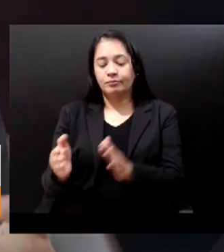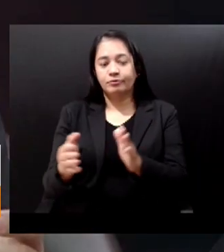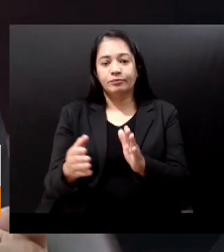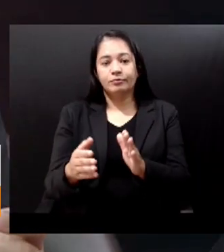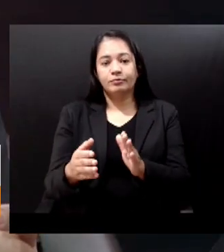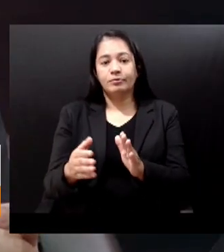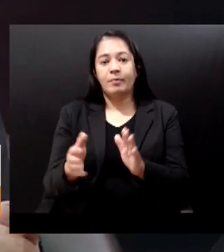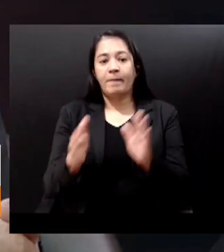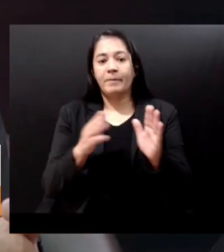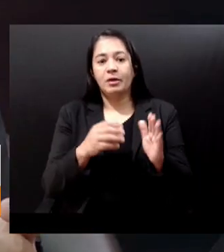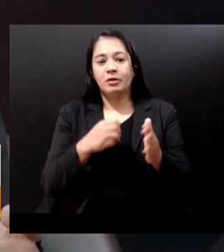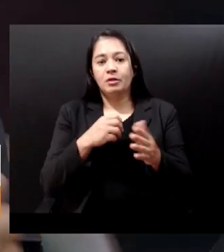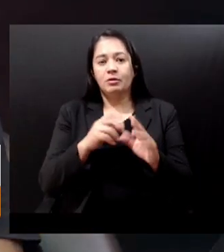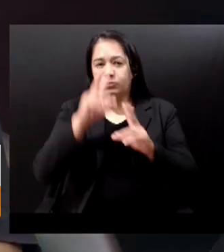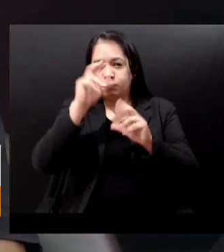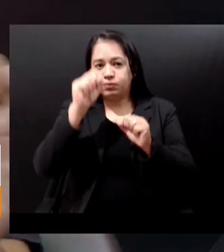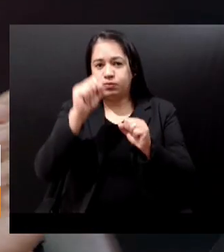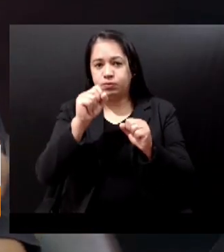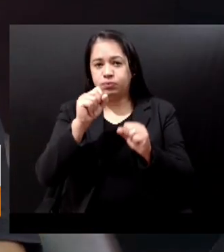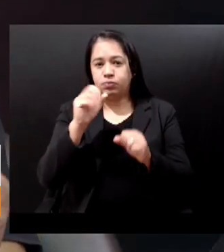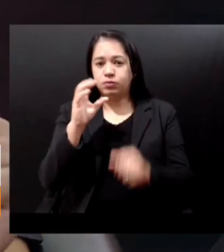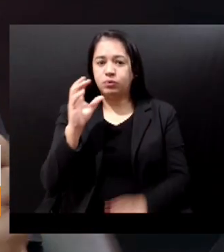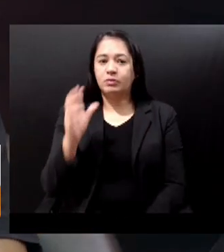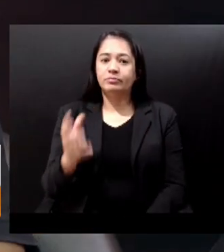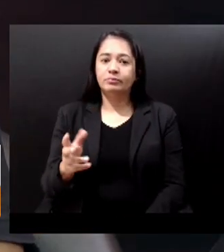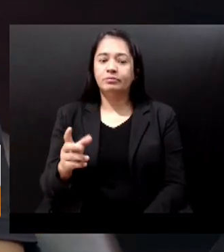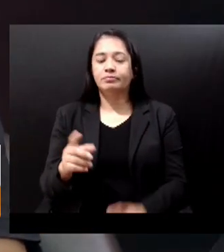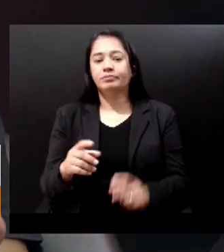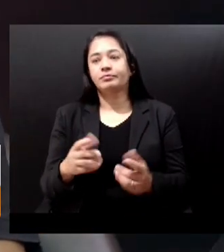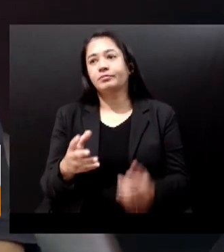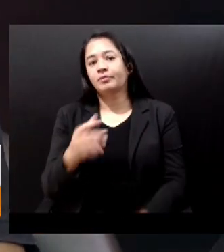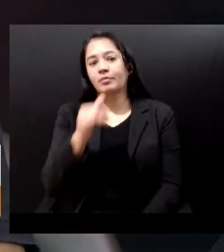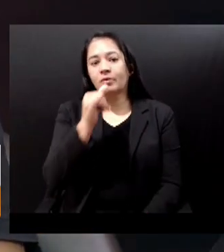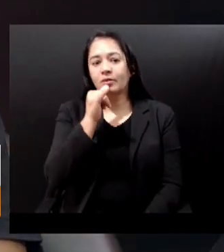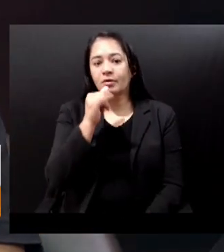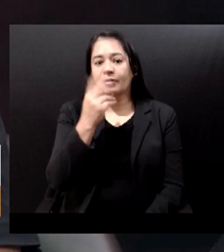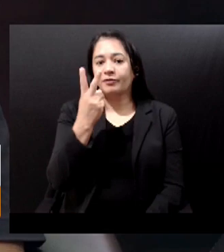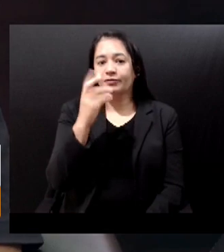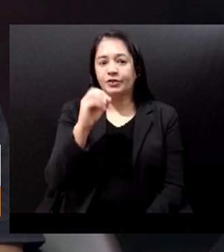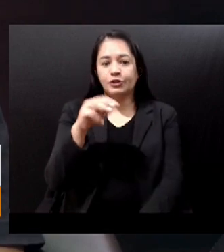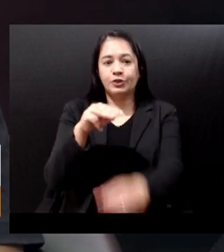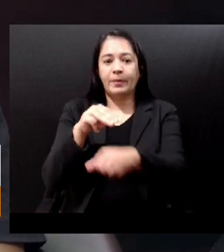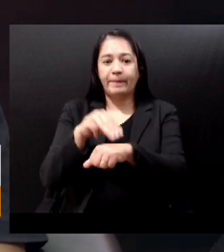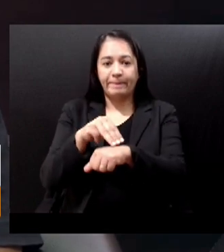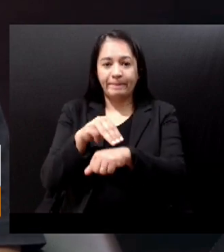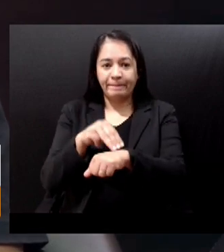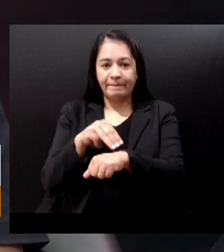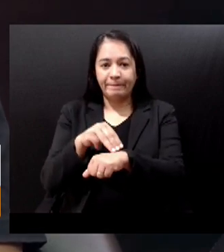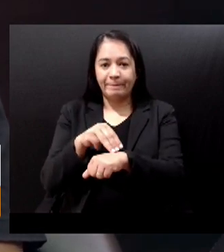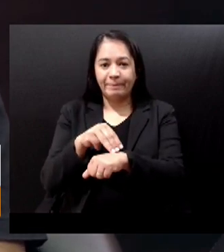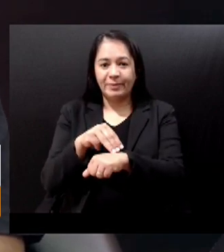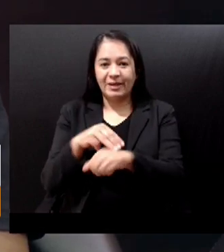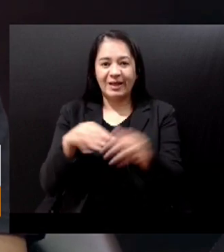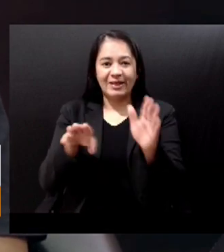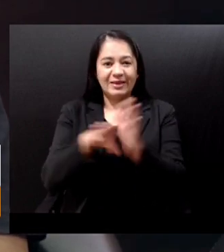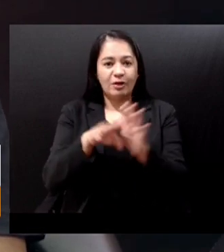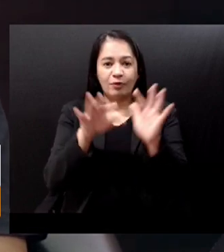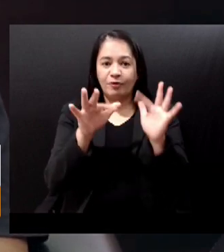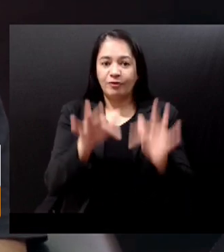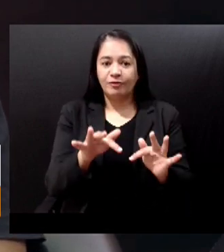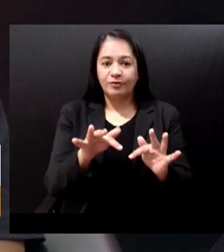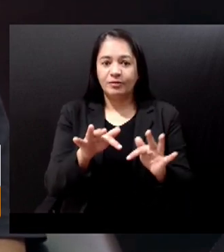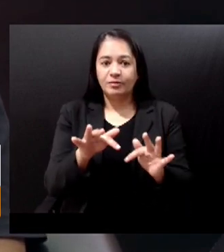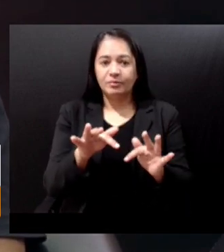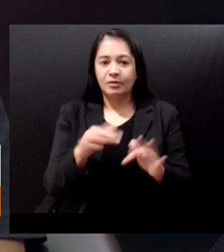e de curta duração. Então uhum. vamos, por exemplo, 20 minutos até o final da energia.